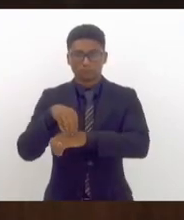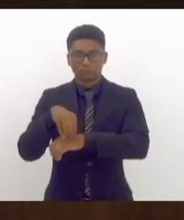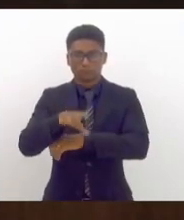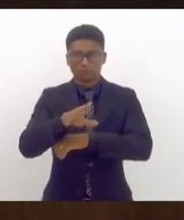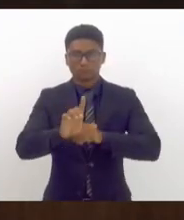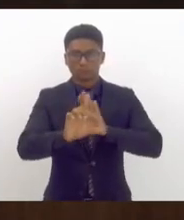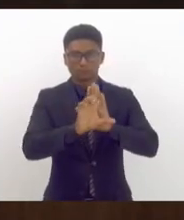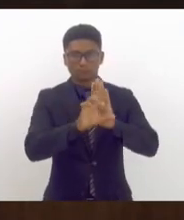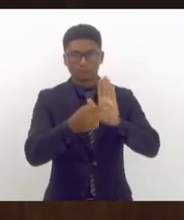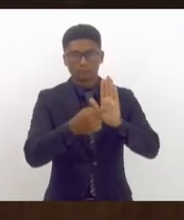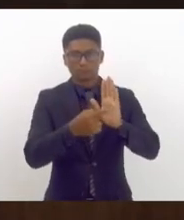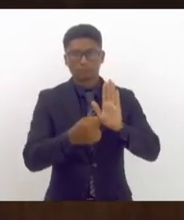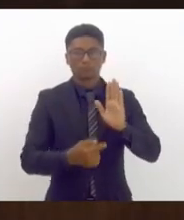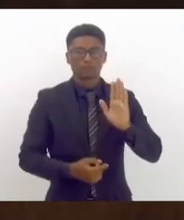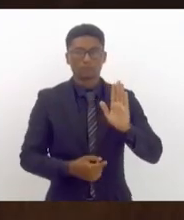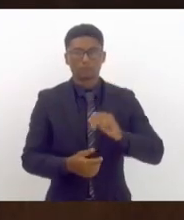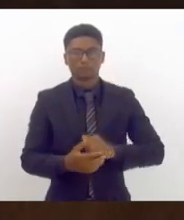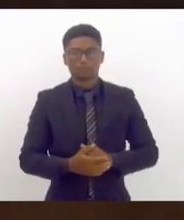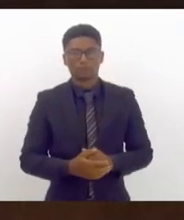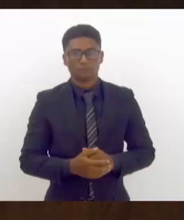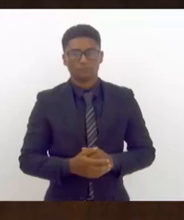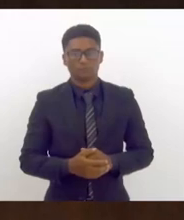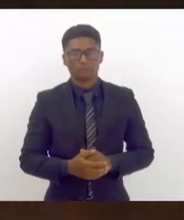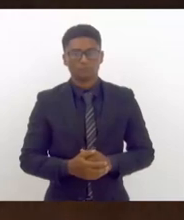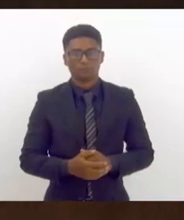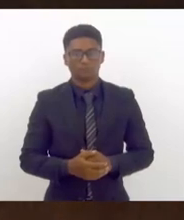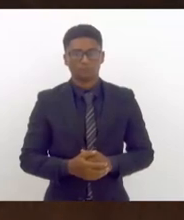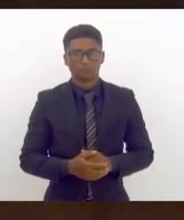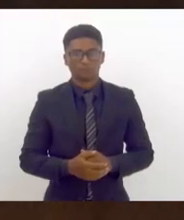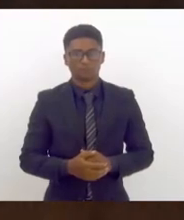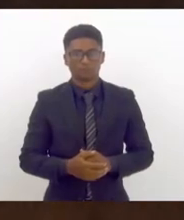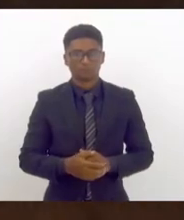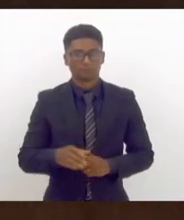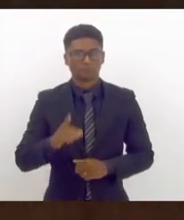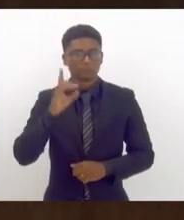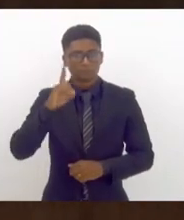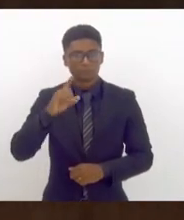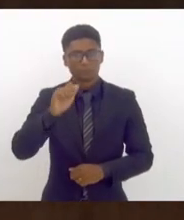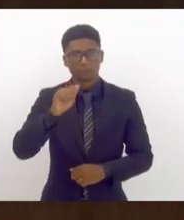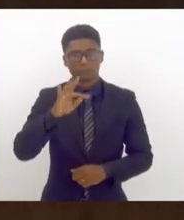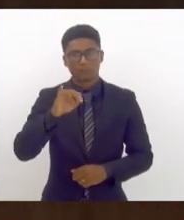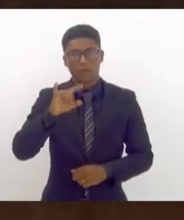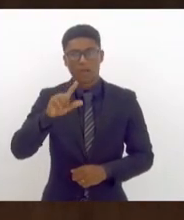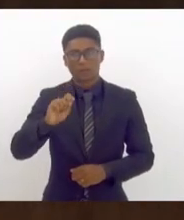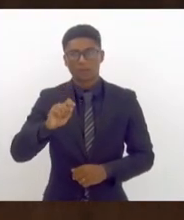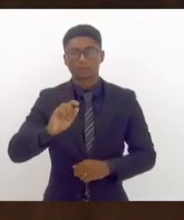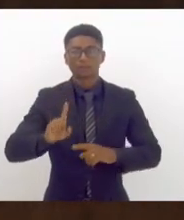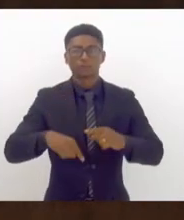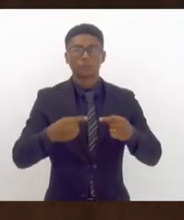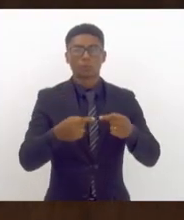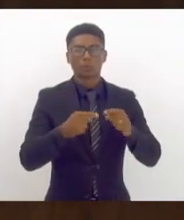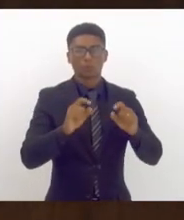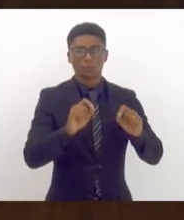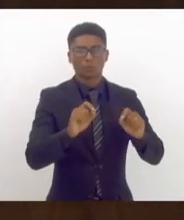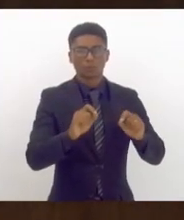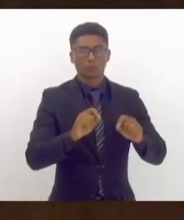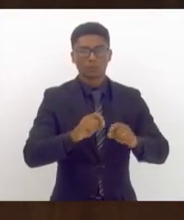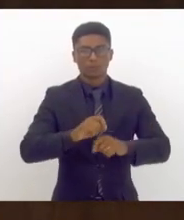vai no bojo, né? A indicação legislativa do deputado Atila Nunes vai no bojo da luta contra o